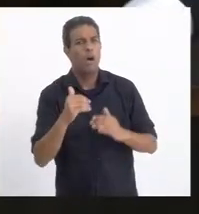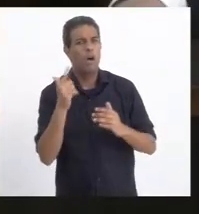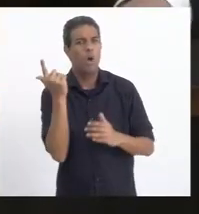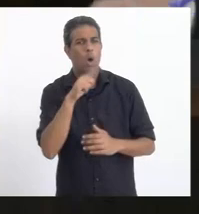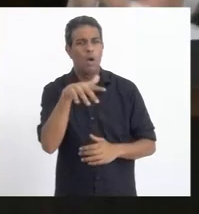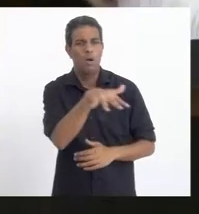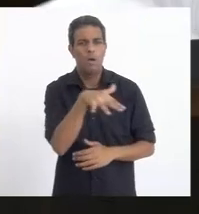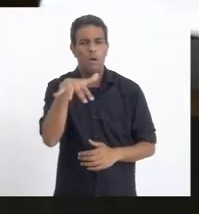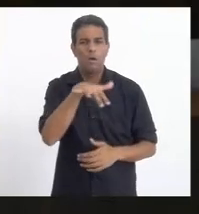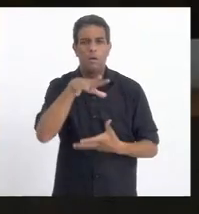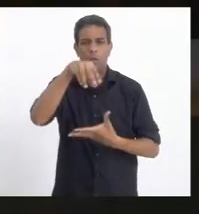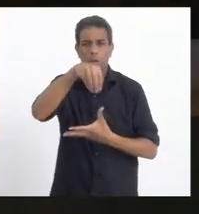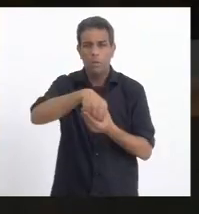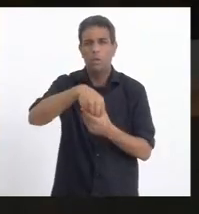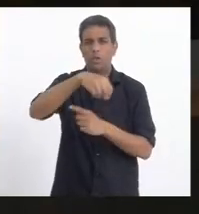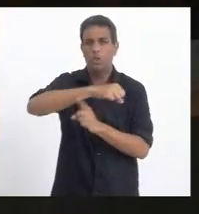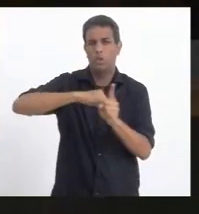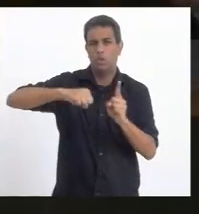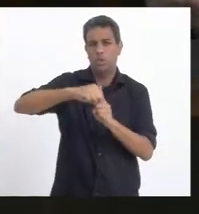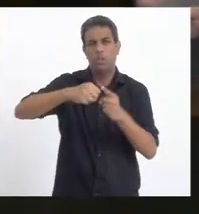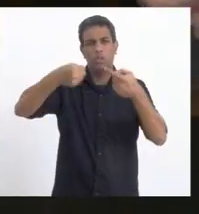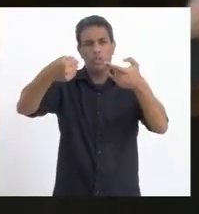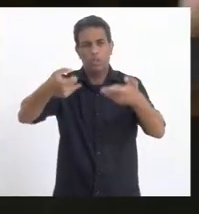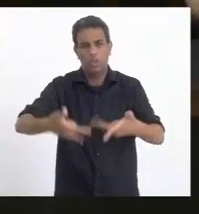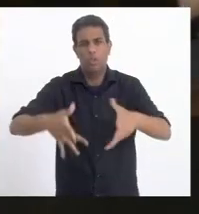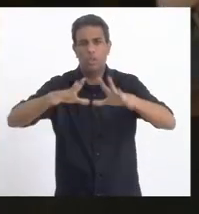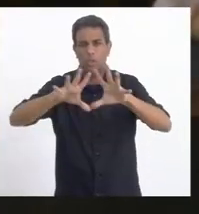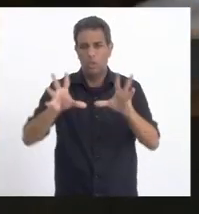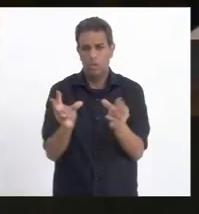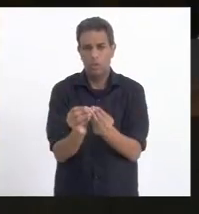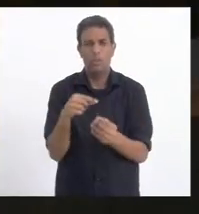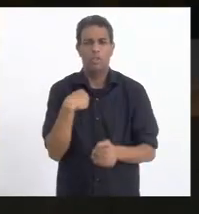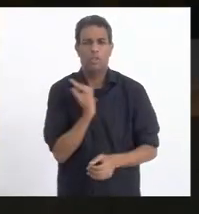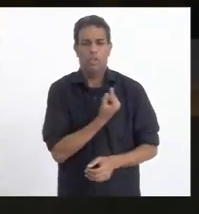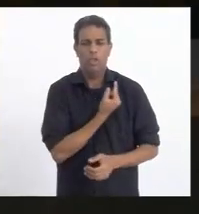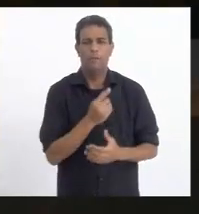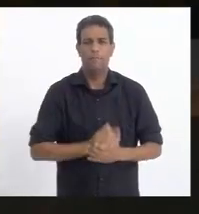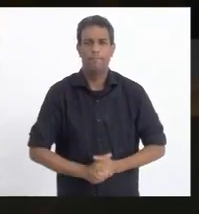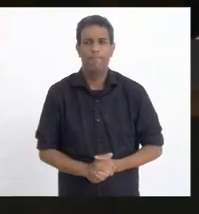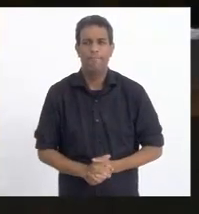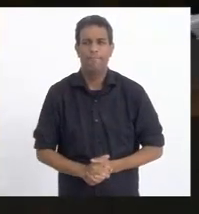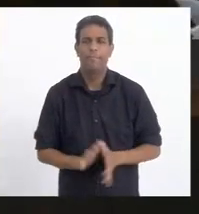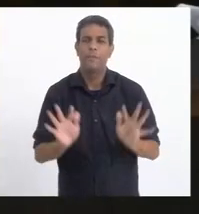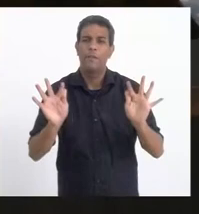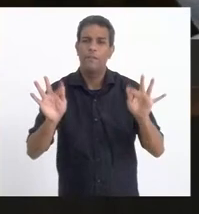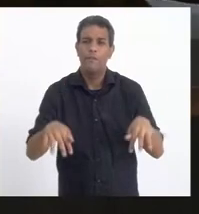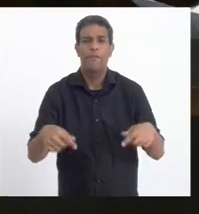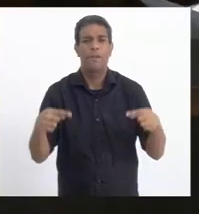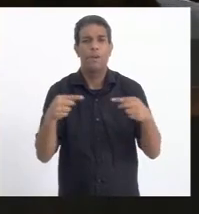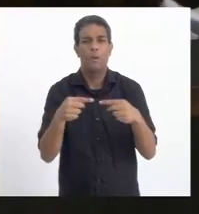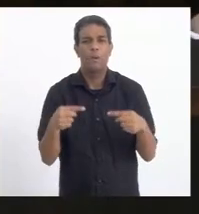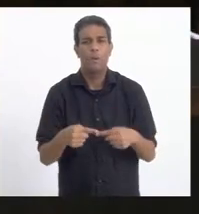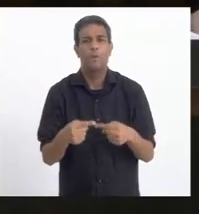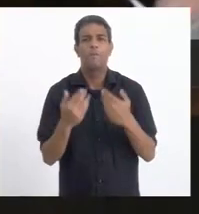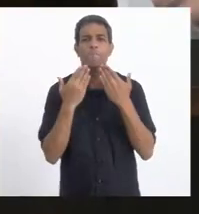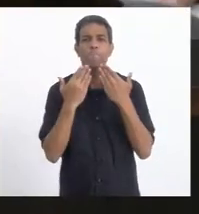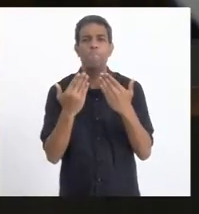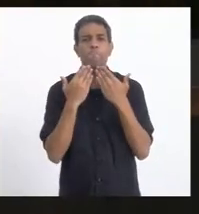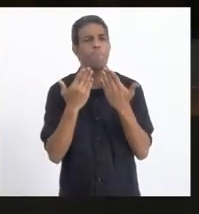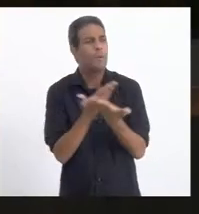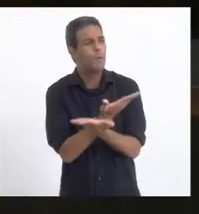do regime Geral de Previdência Social foi uma demanda trazida para nós tão e Serra e as minhas considerações